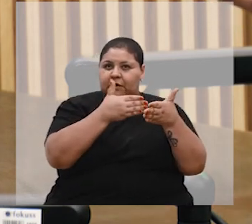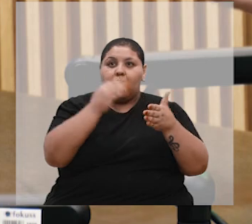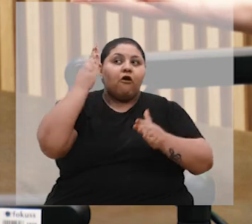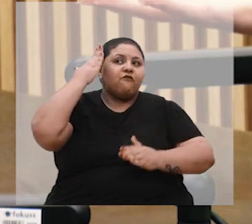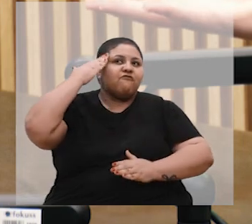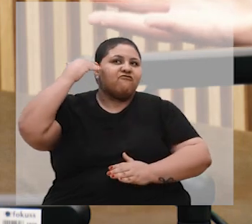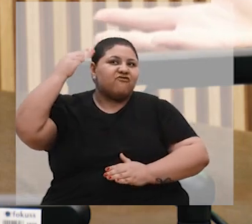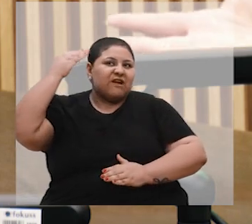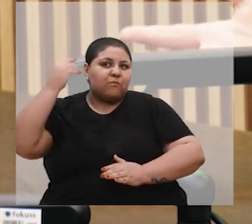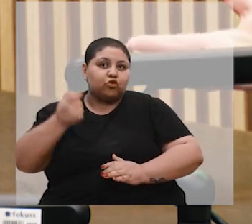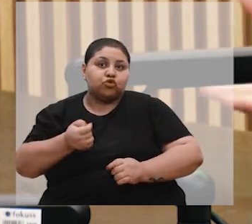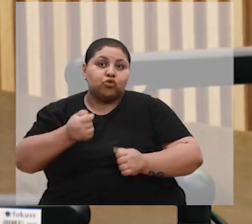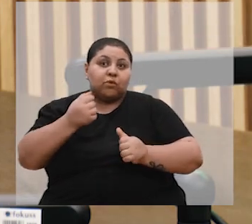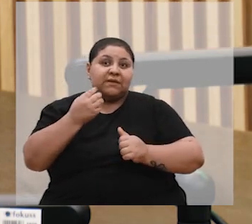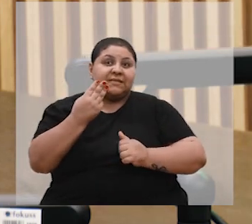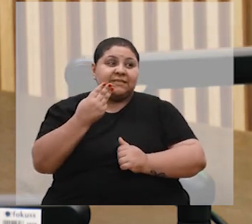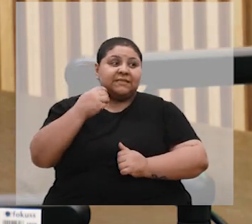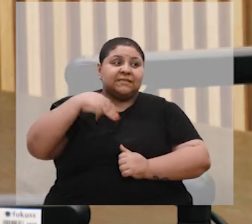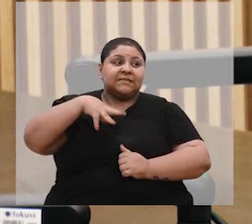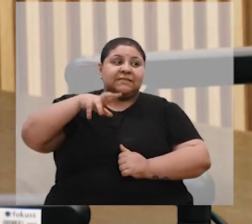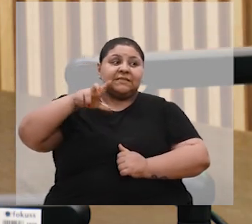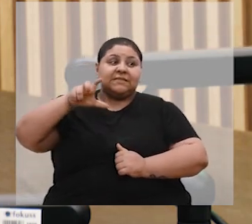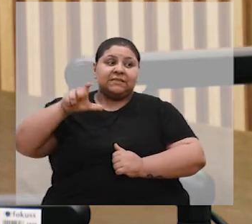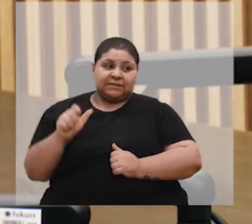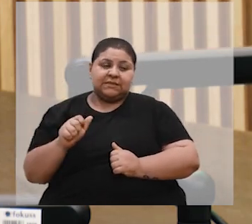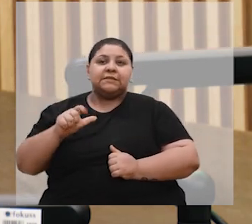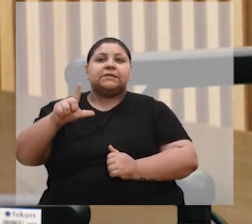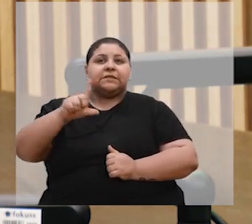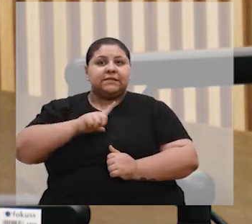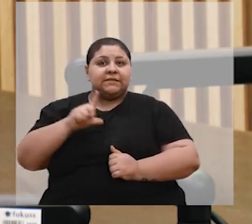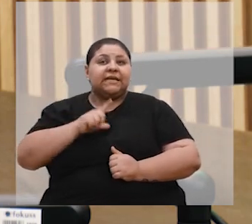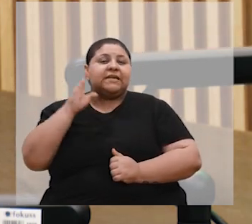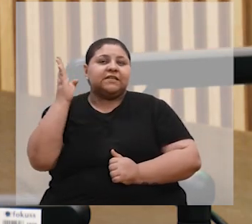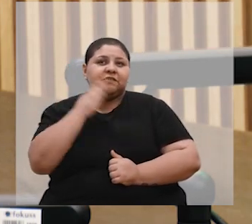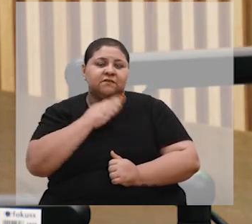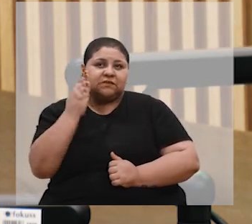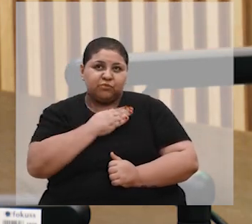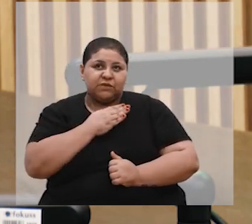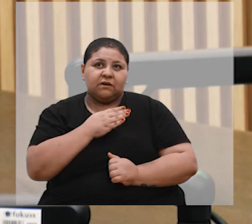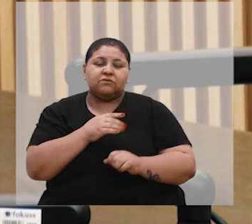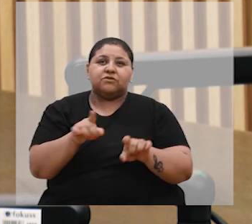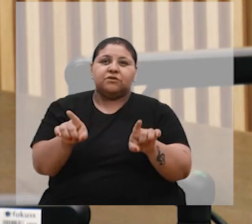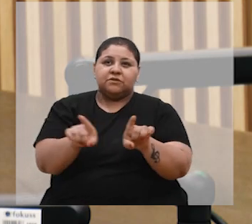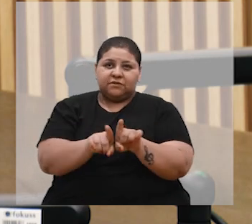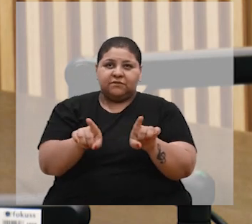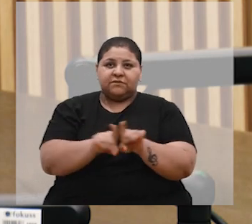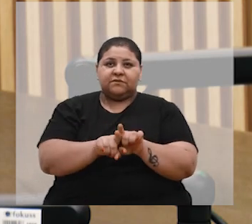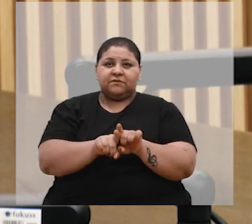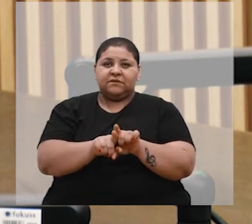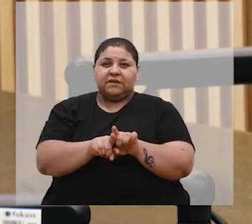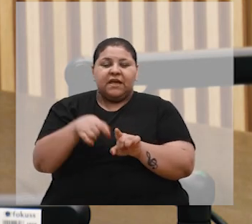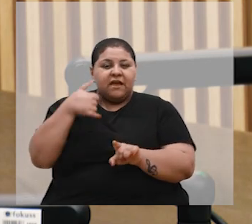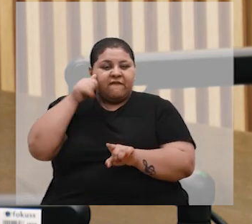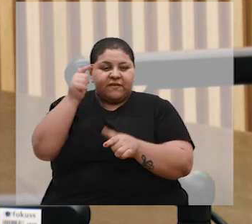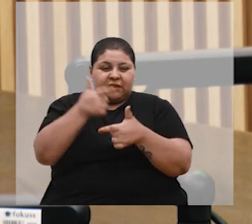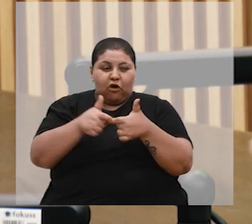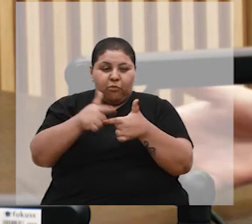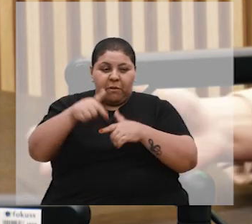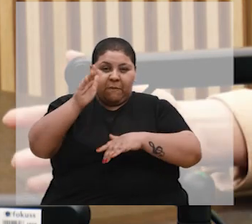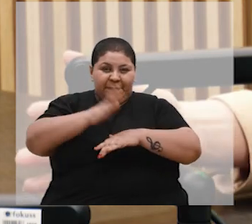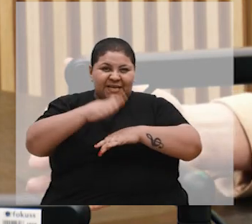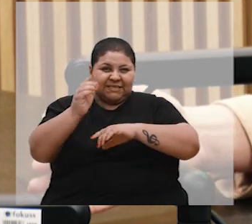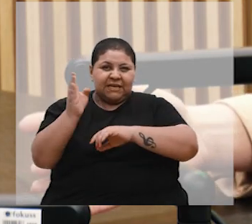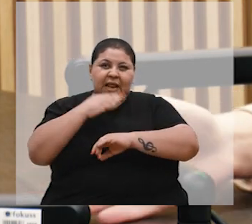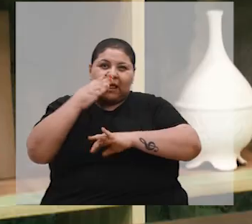ali quase 13 milhões de seguidores. Então, isso tem que ser rápido para tentar conter o problema o mais rápido possível,